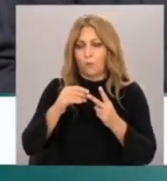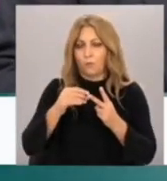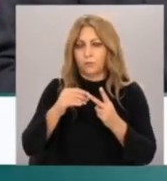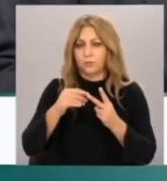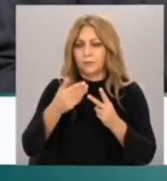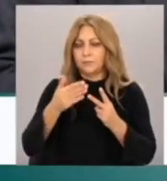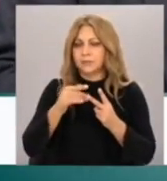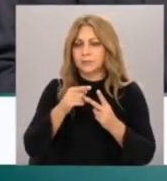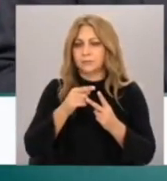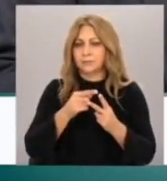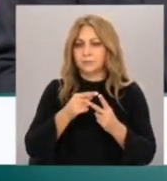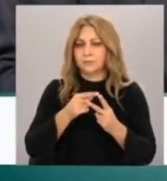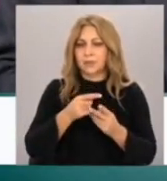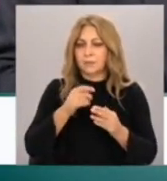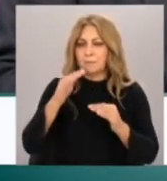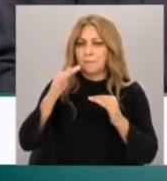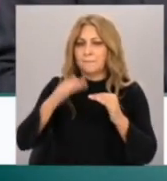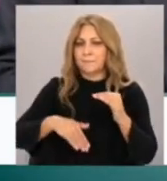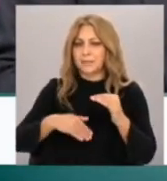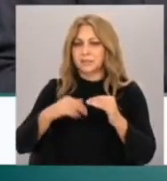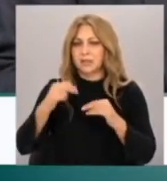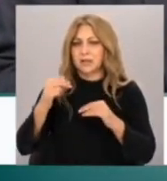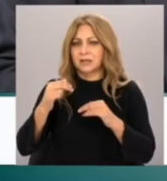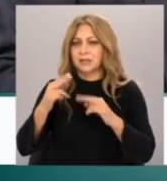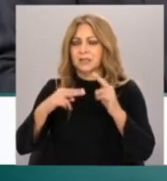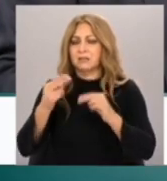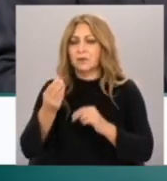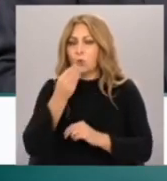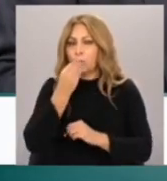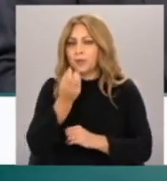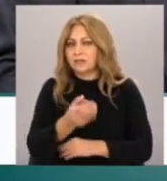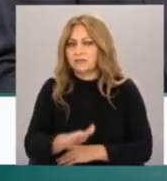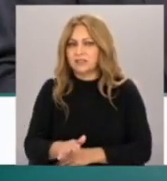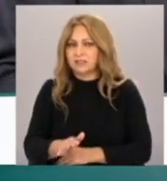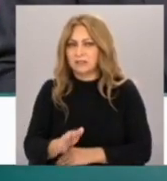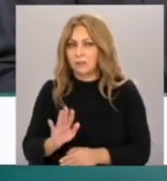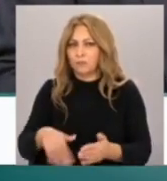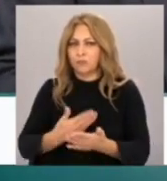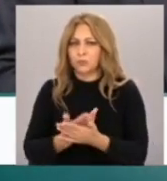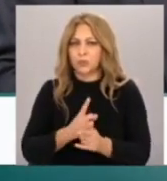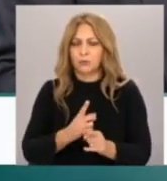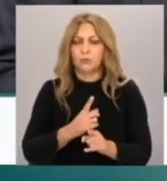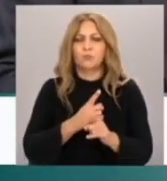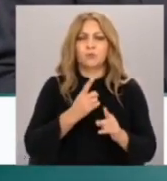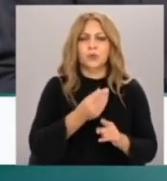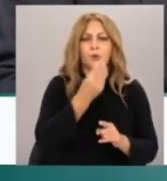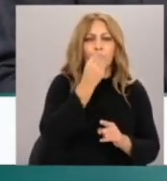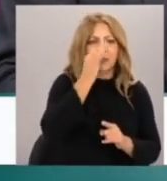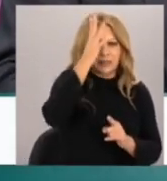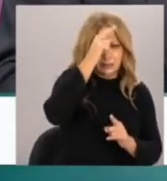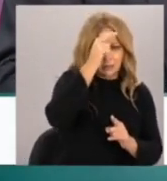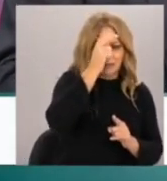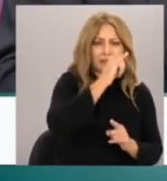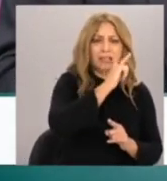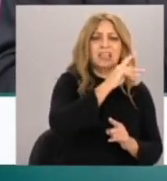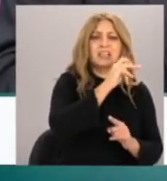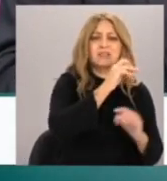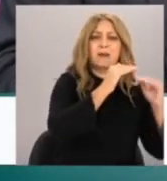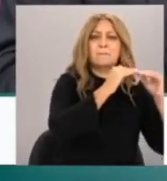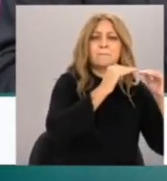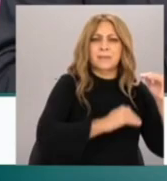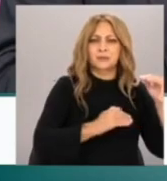nenhuma proposta do livro Por exemplo baixar o Iva da alimentação e Oi e a pergunta que se põe é porque alimentação animal merece uma taxa de Iva